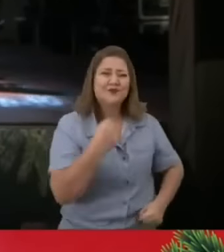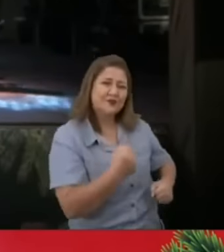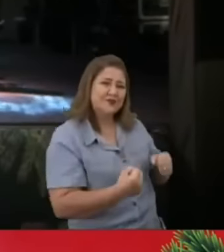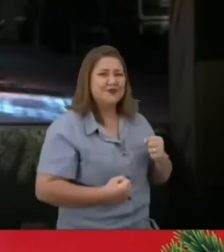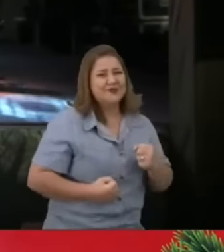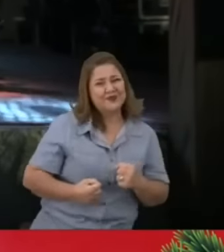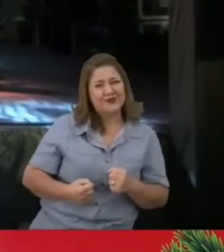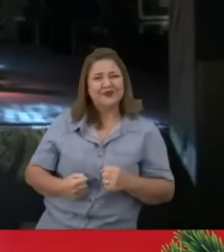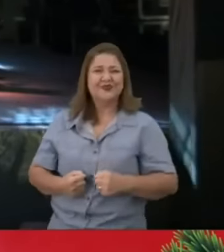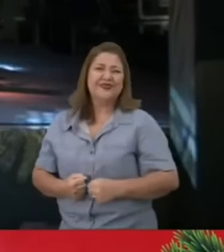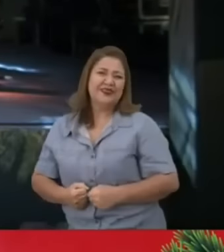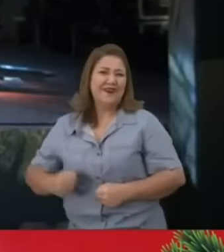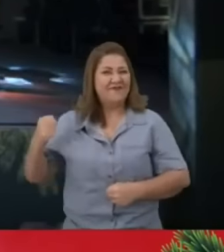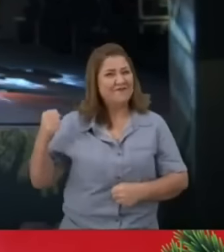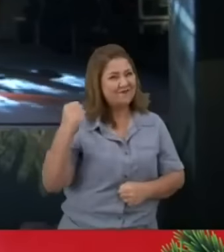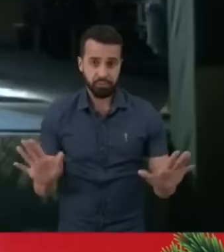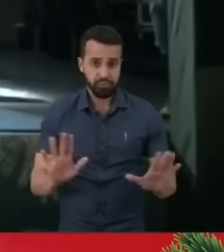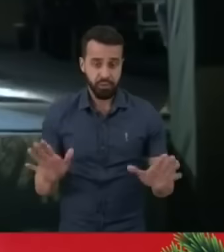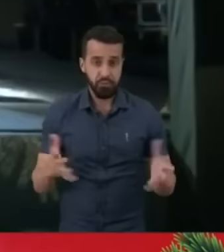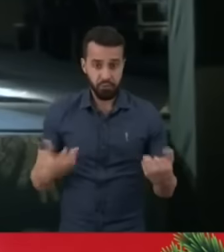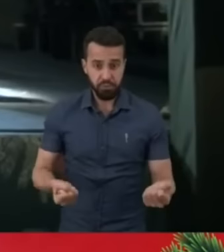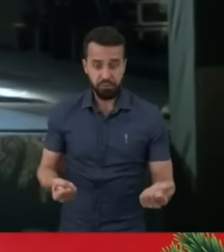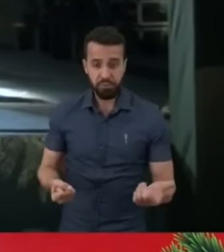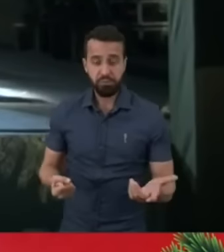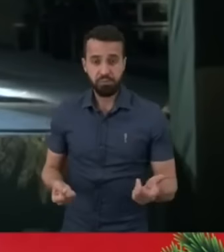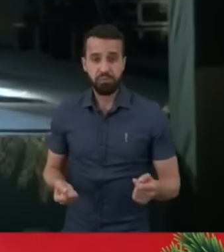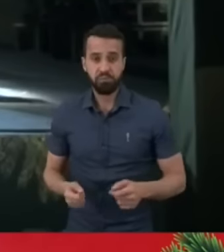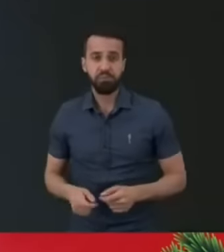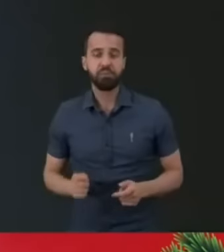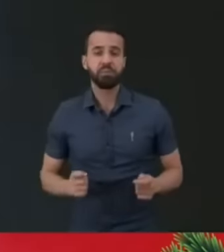Valeu, galera, valeu, Brasil! Valeu, gente!